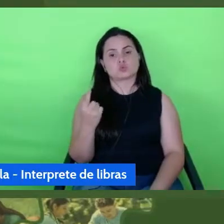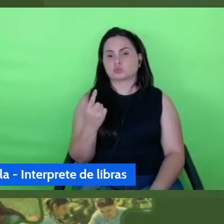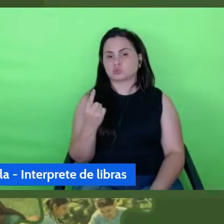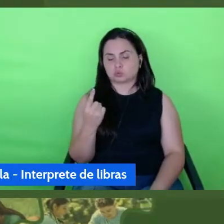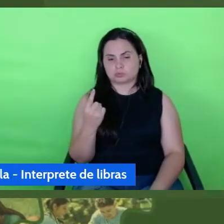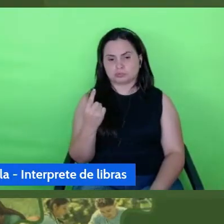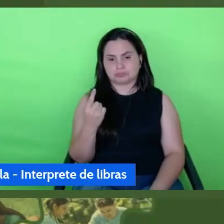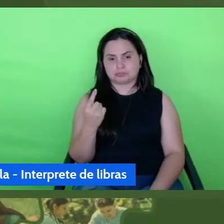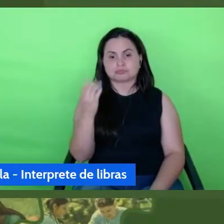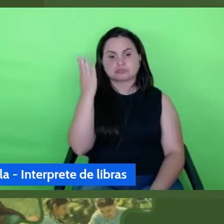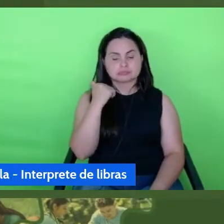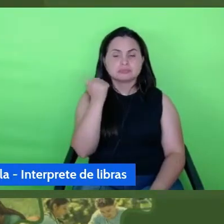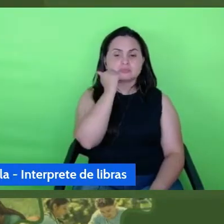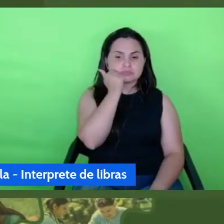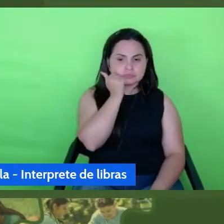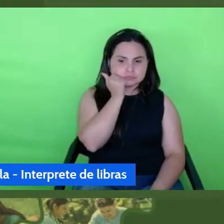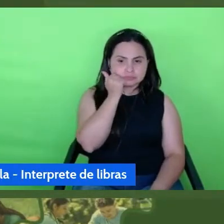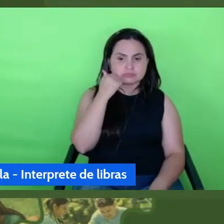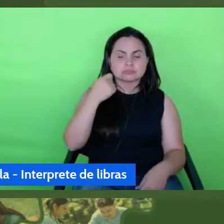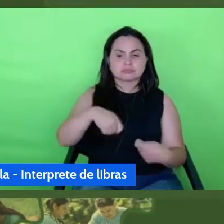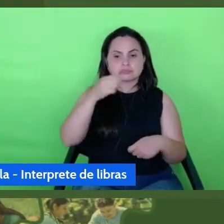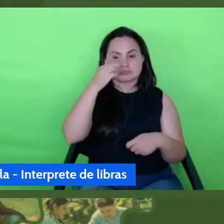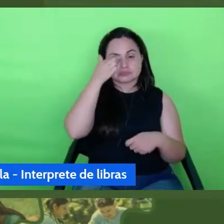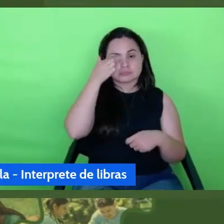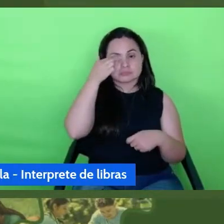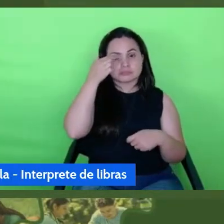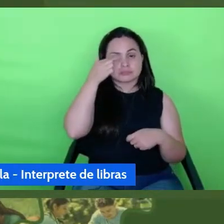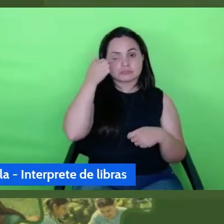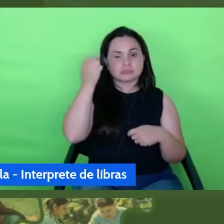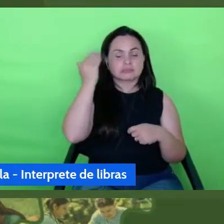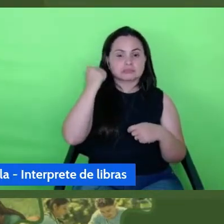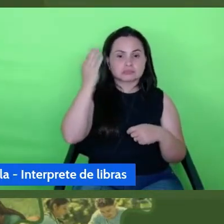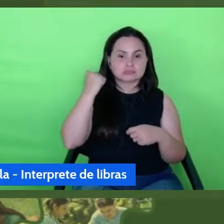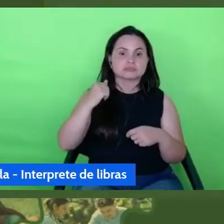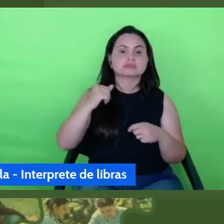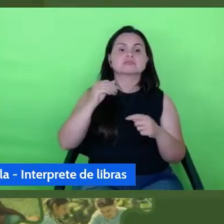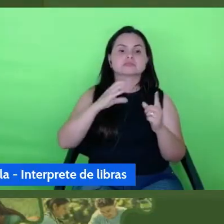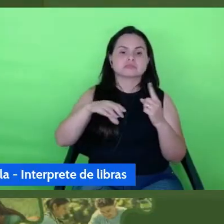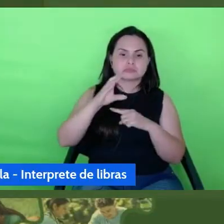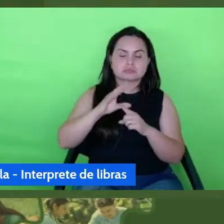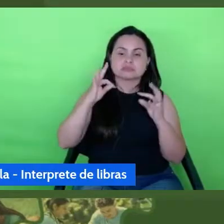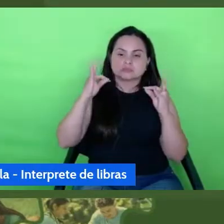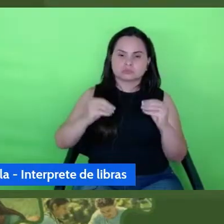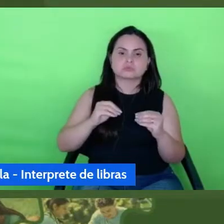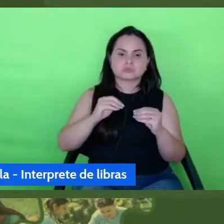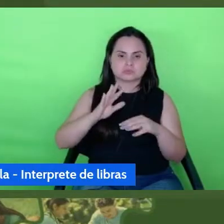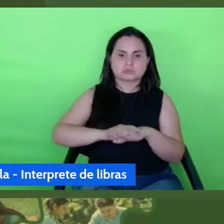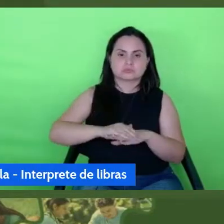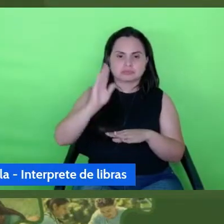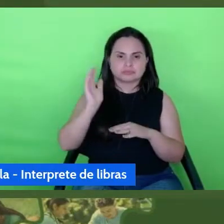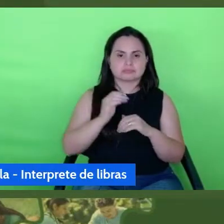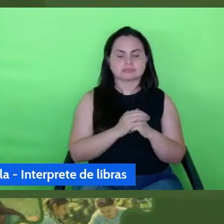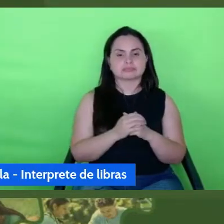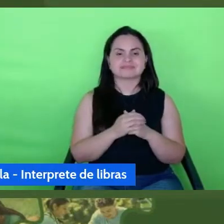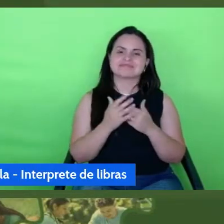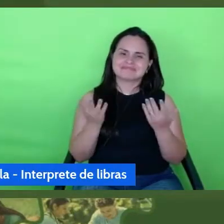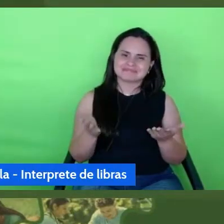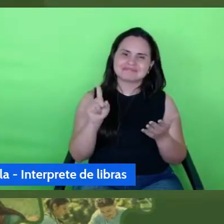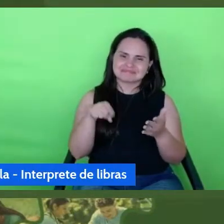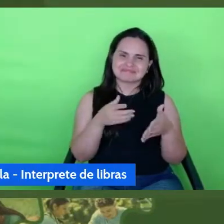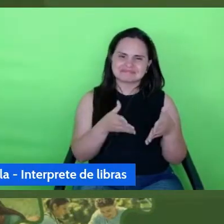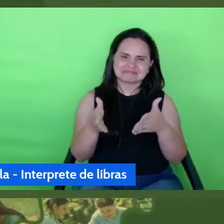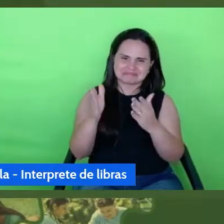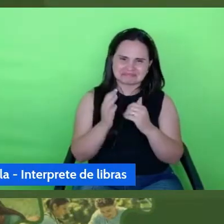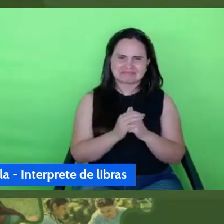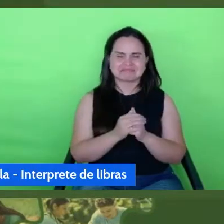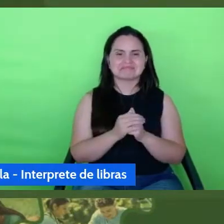saber científico. Eu tenho que articular isso com saberes comunitários, populares e tudo mais, né? Então, é esse caminho, tá?